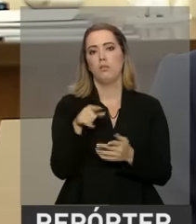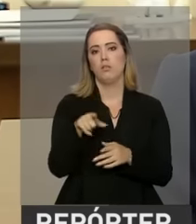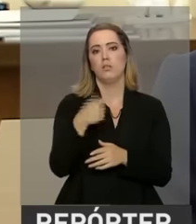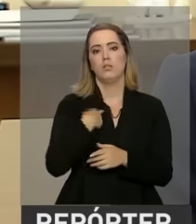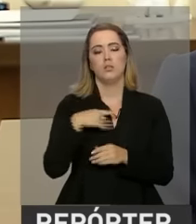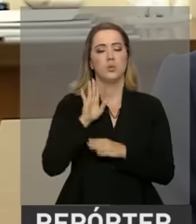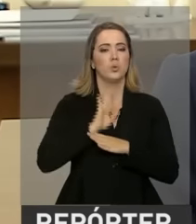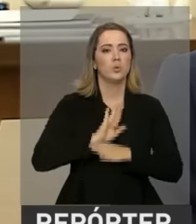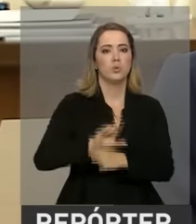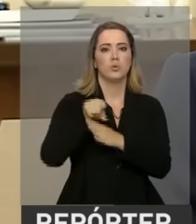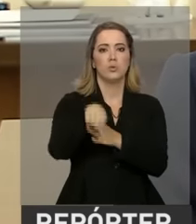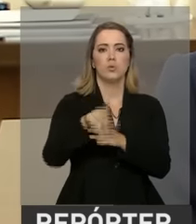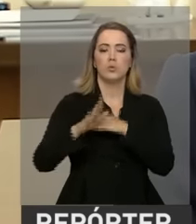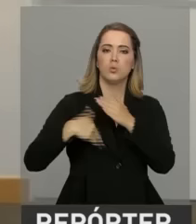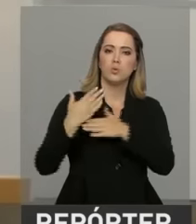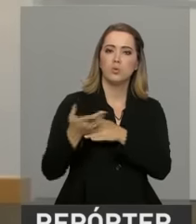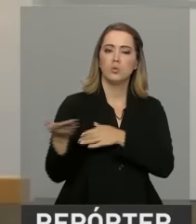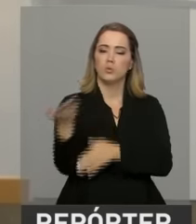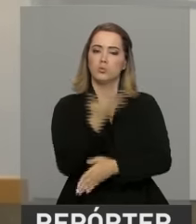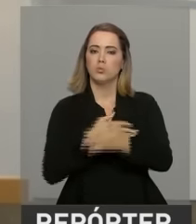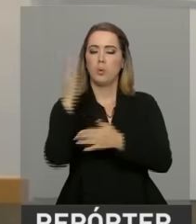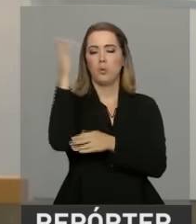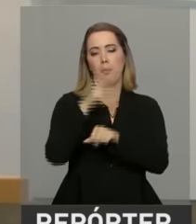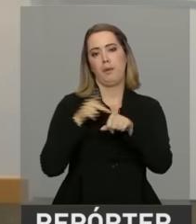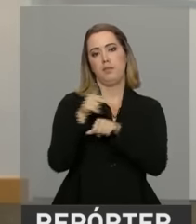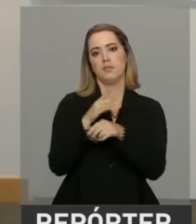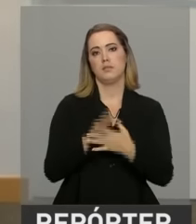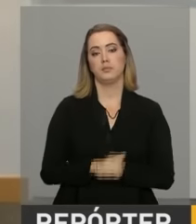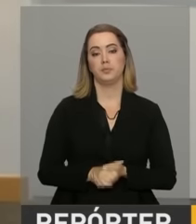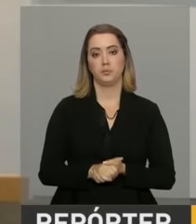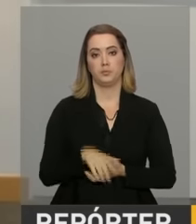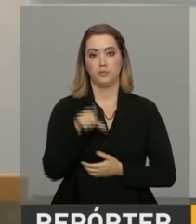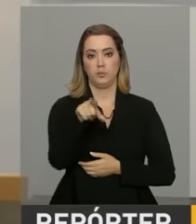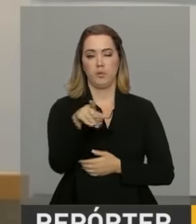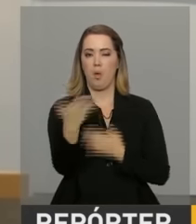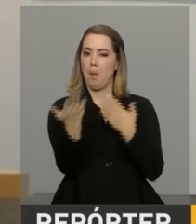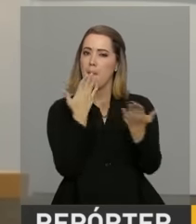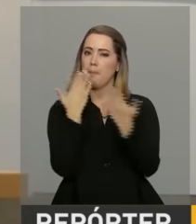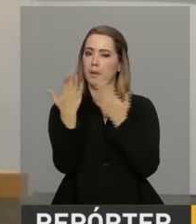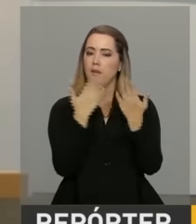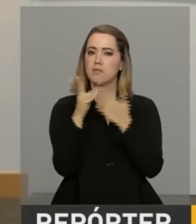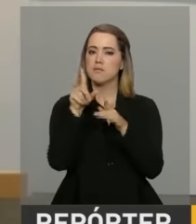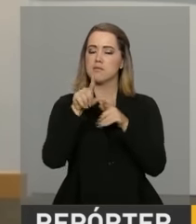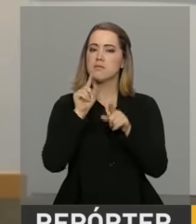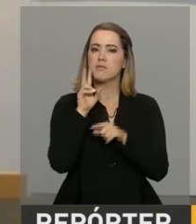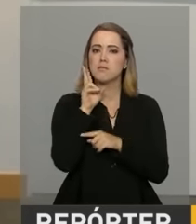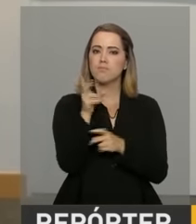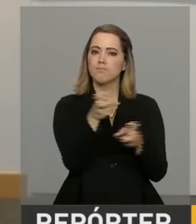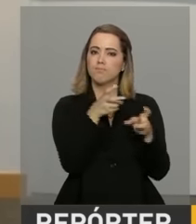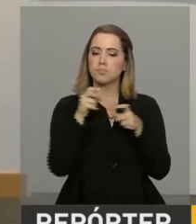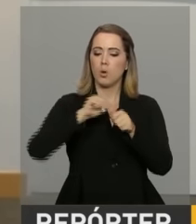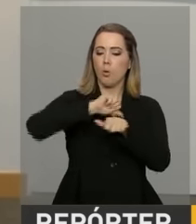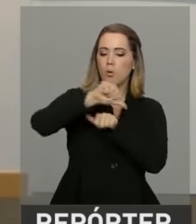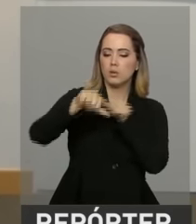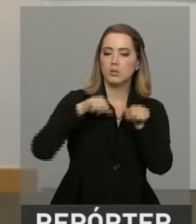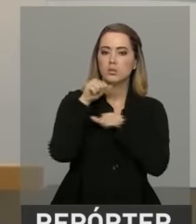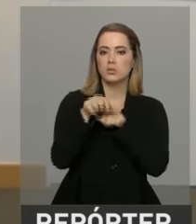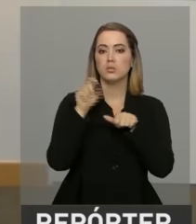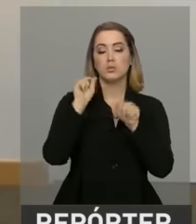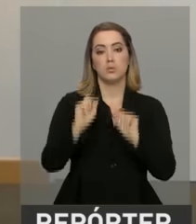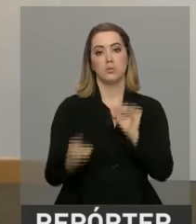necessidades da população e do país parece ser uma mudança no sentido de criar